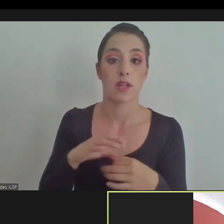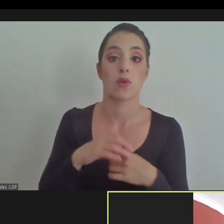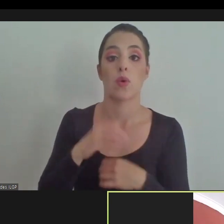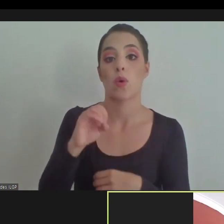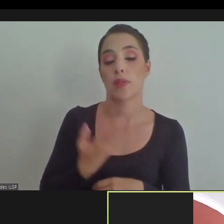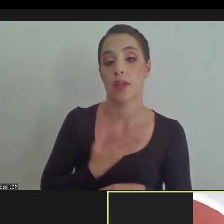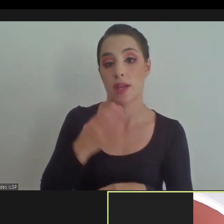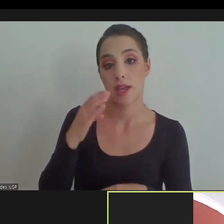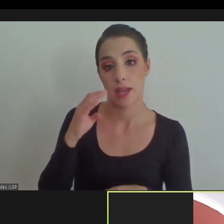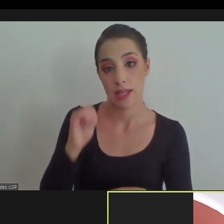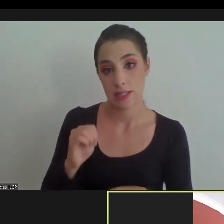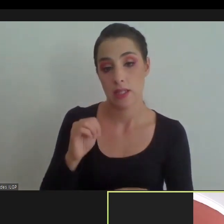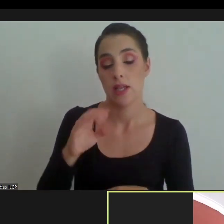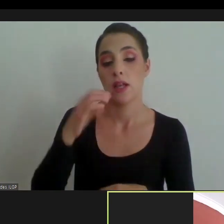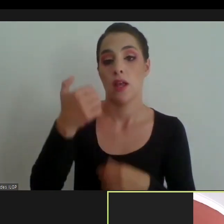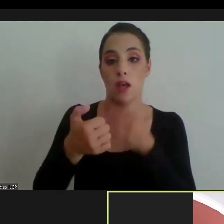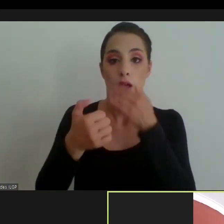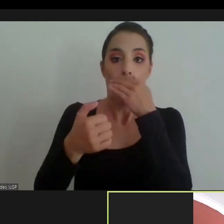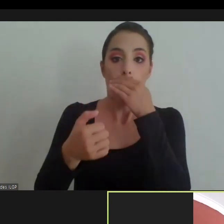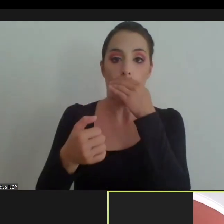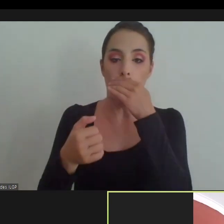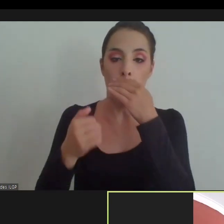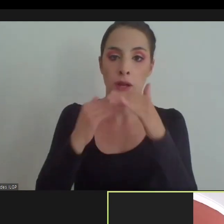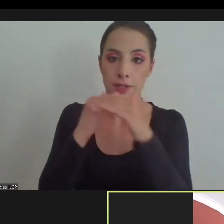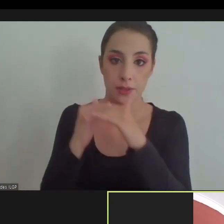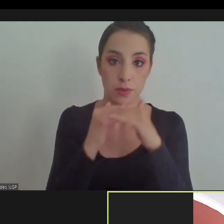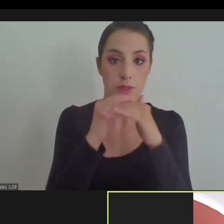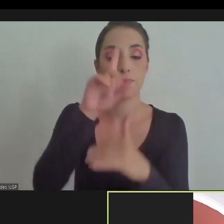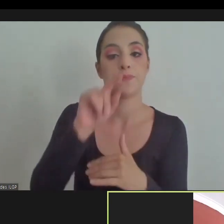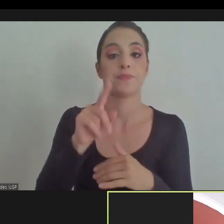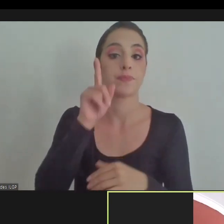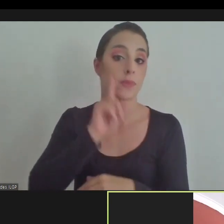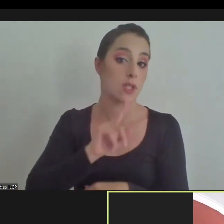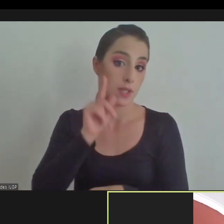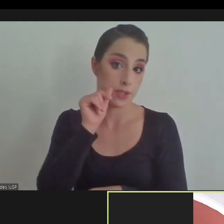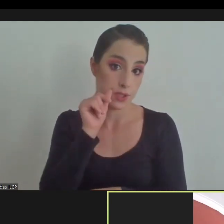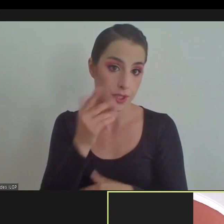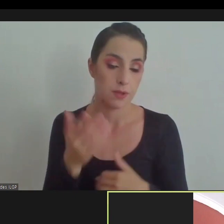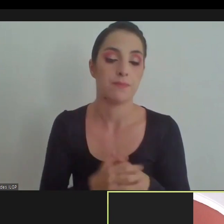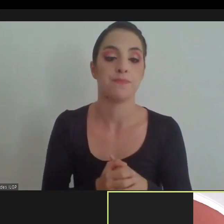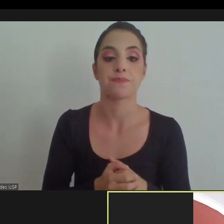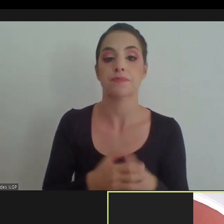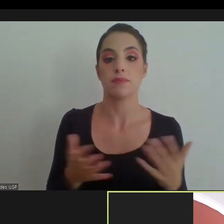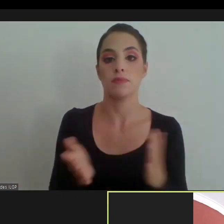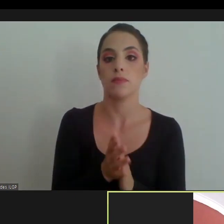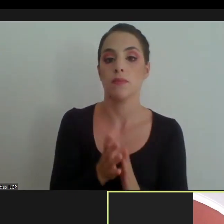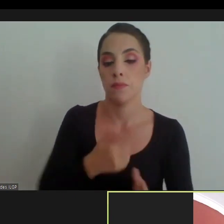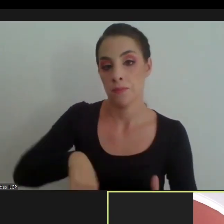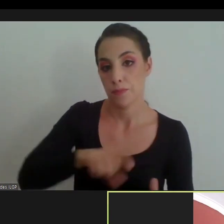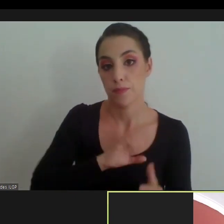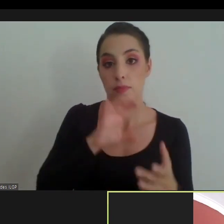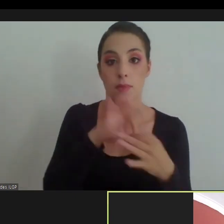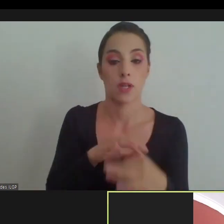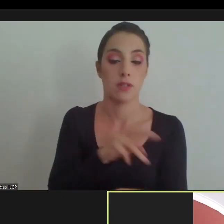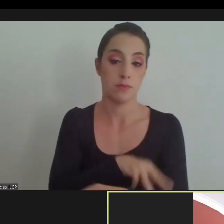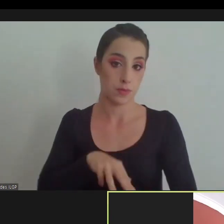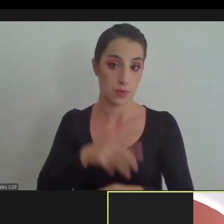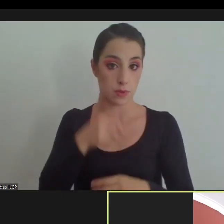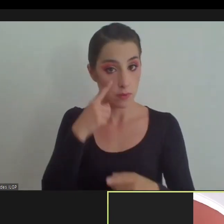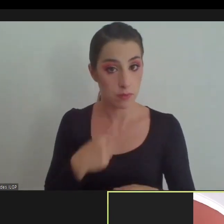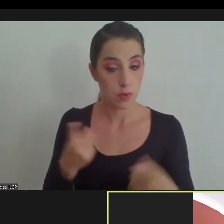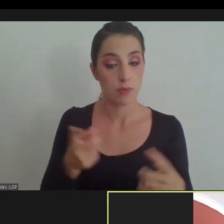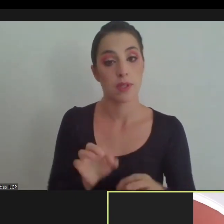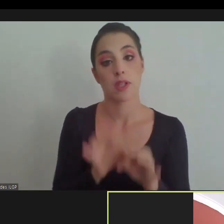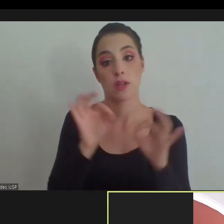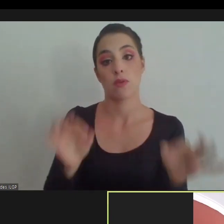a igualdade e equidade de género. Nós, a nível da administração pública santomense, como